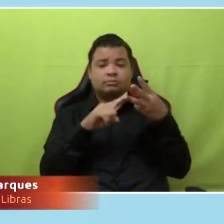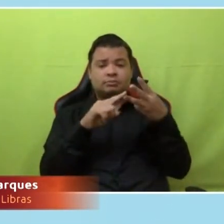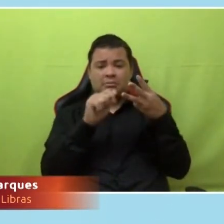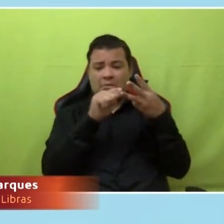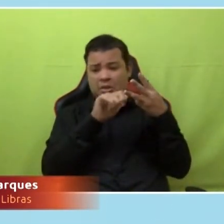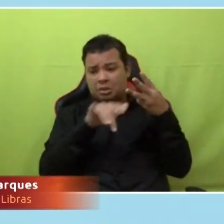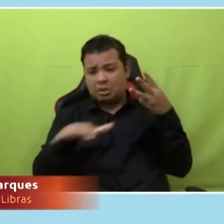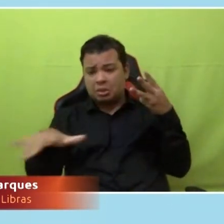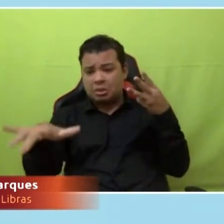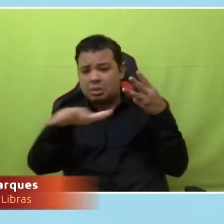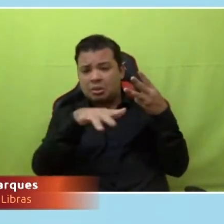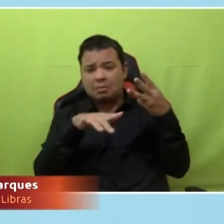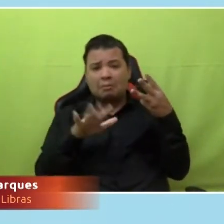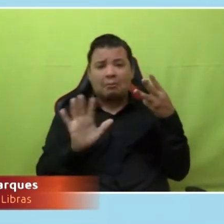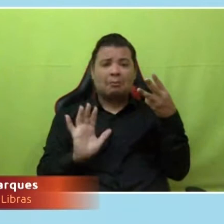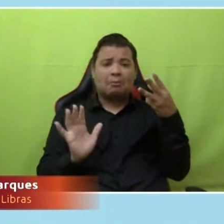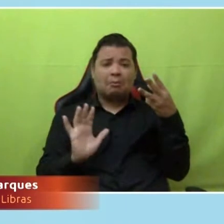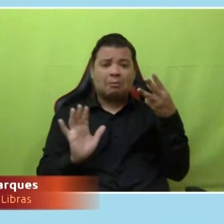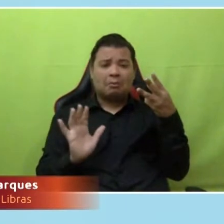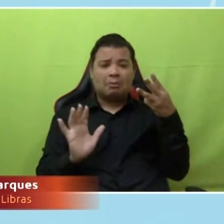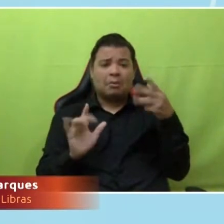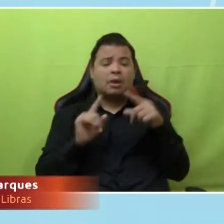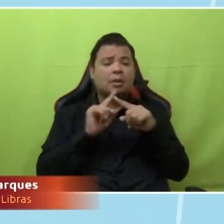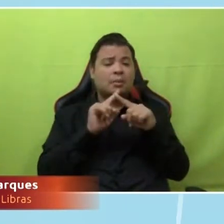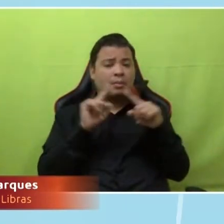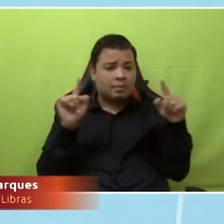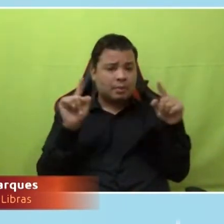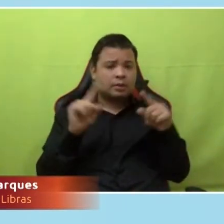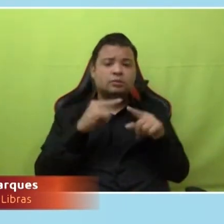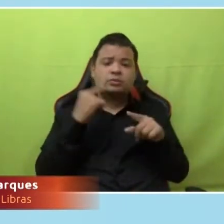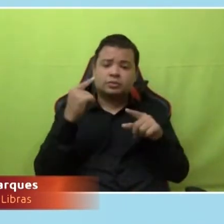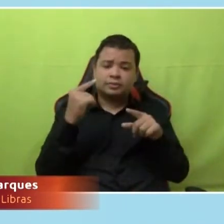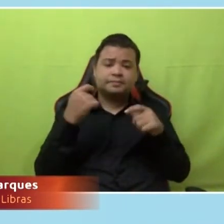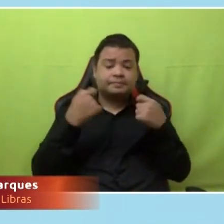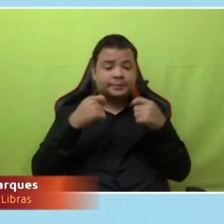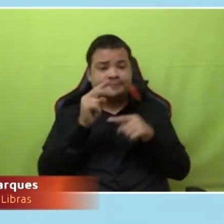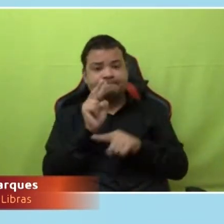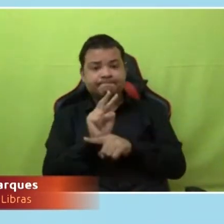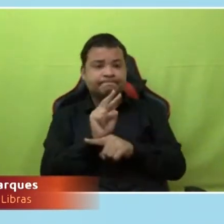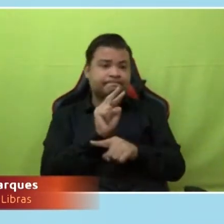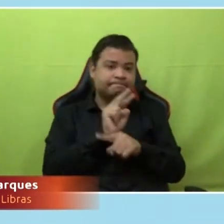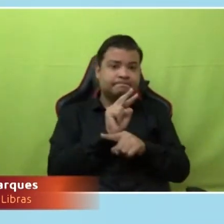no país, mas é outro ponto que a gente precisa monitorar bem.